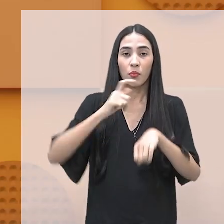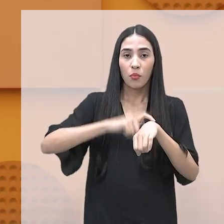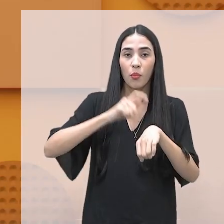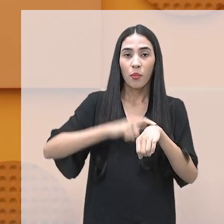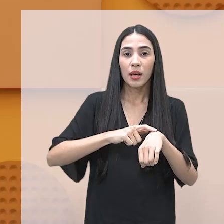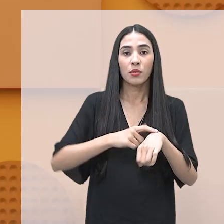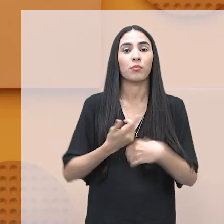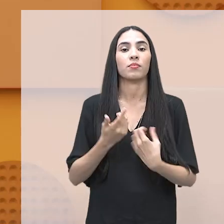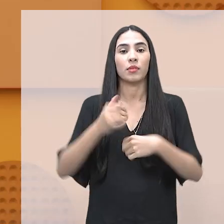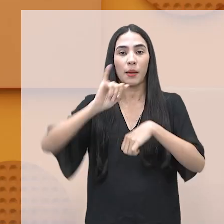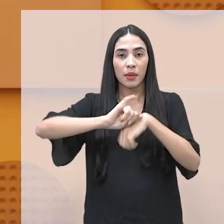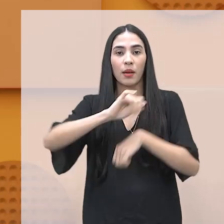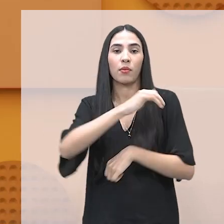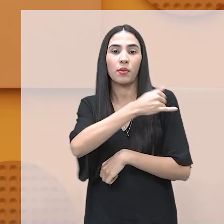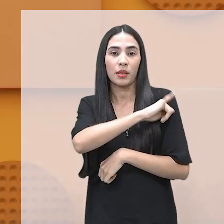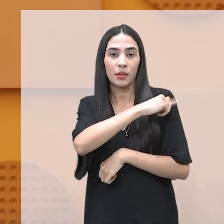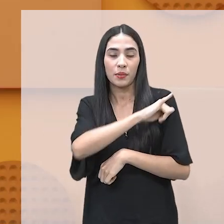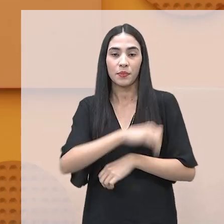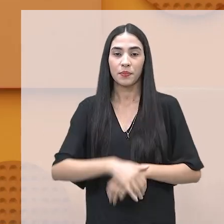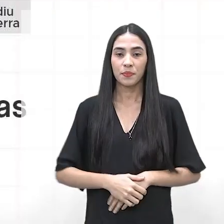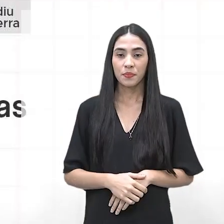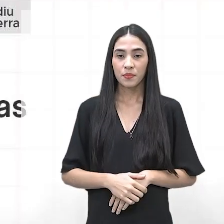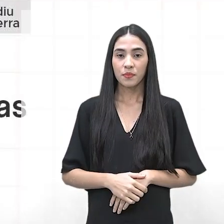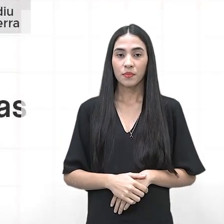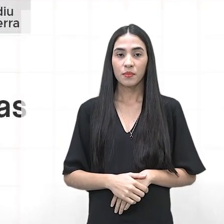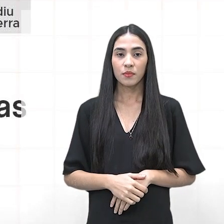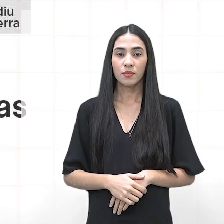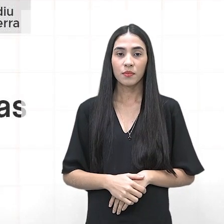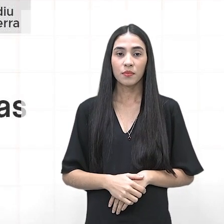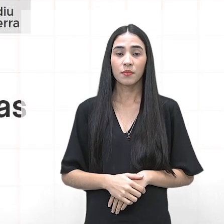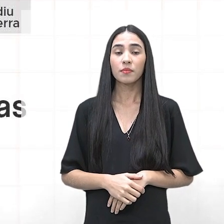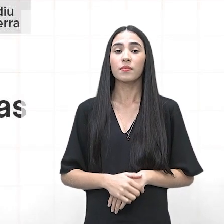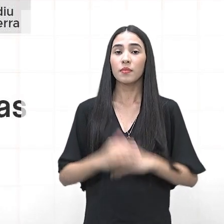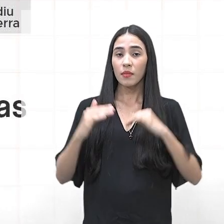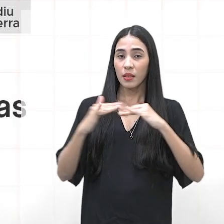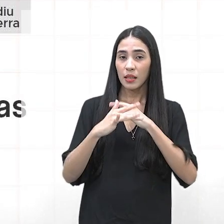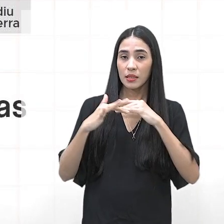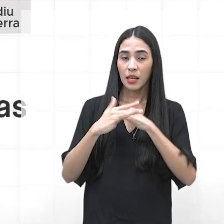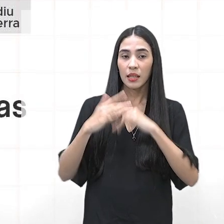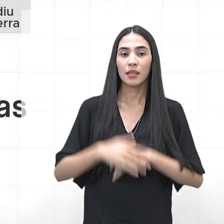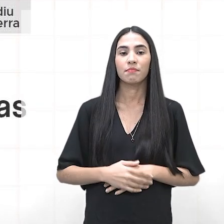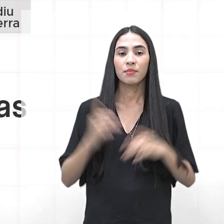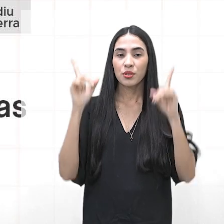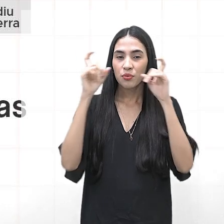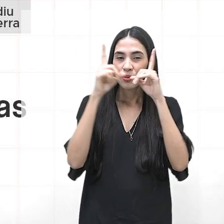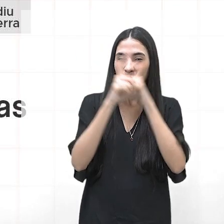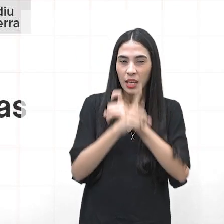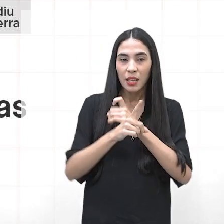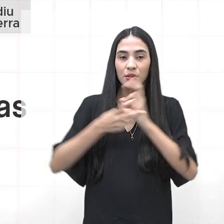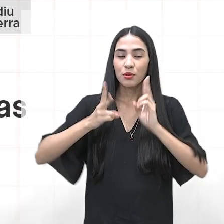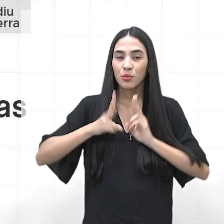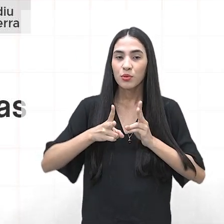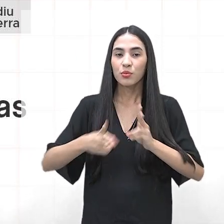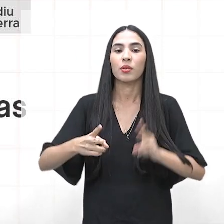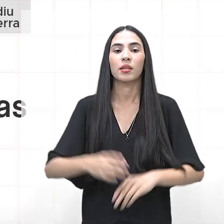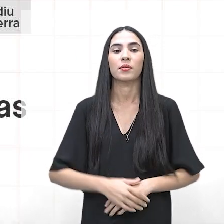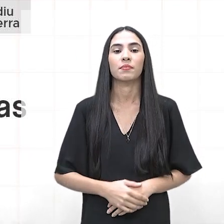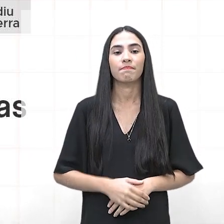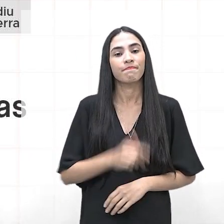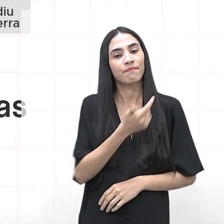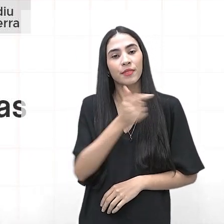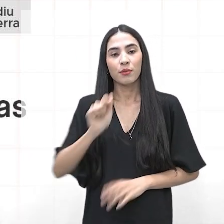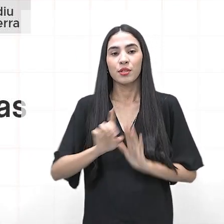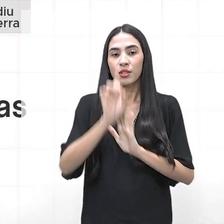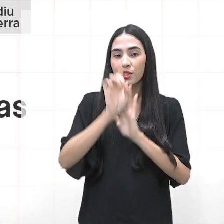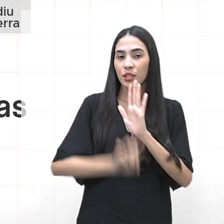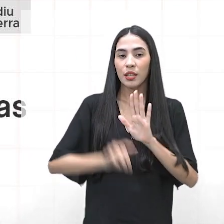o Rio de Janeiro. Vamos seguir com o texto. Vamos lá, galera. Nas grandes cidades, as dificuldades continuaram a existir. Não tinham